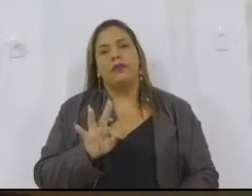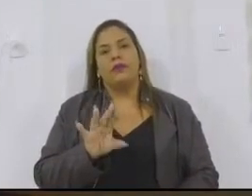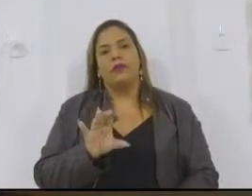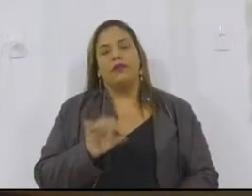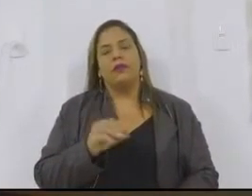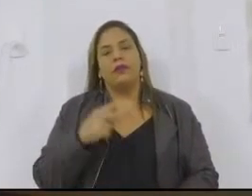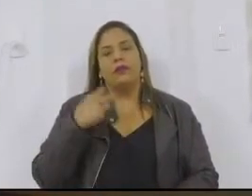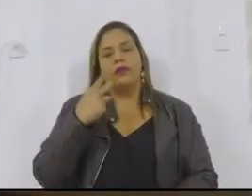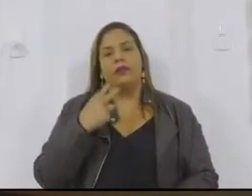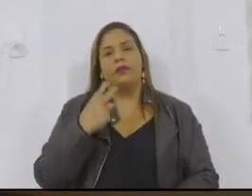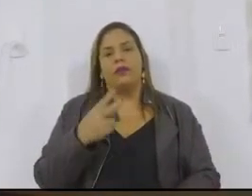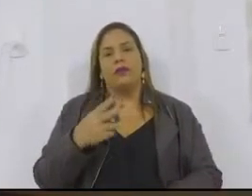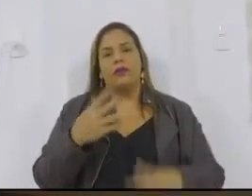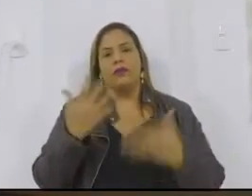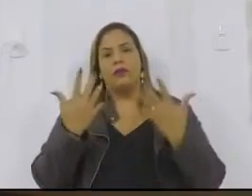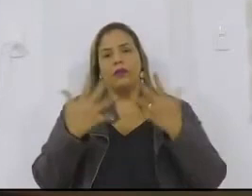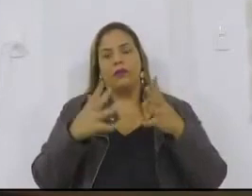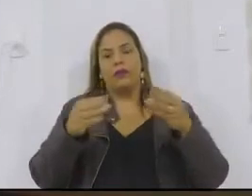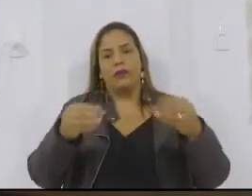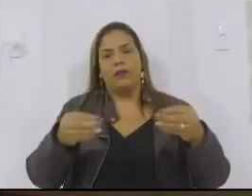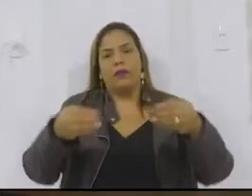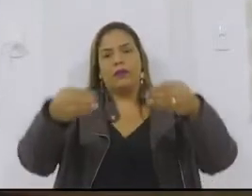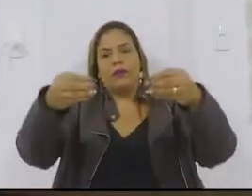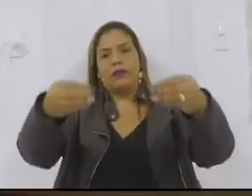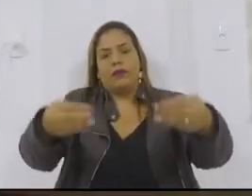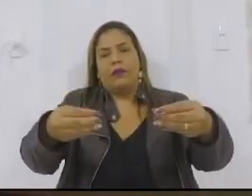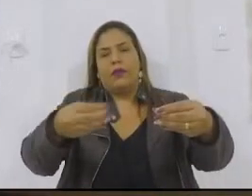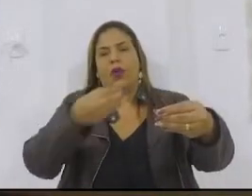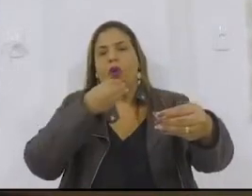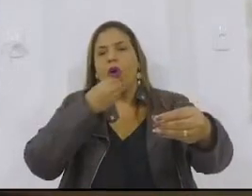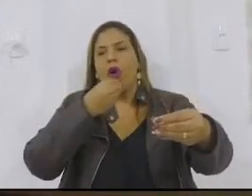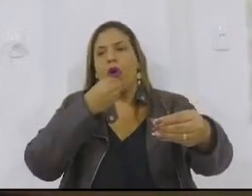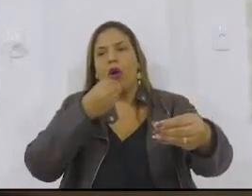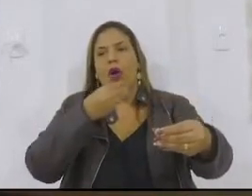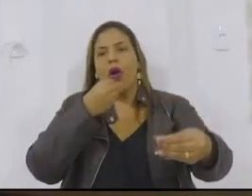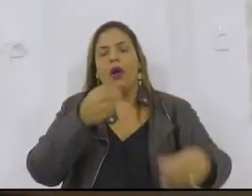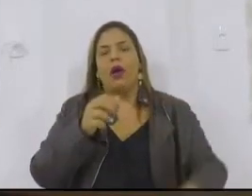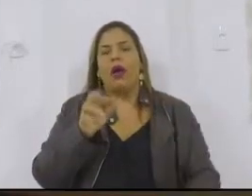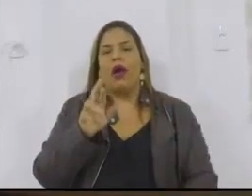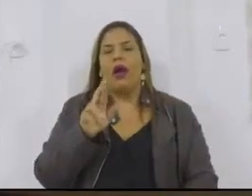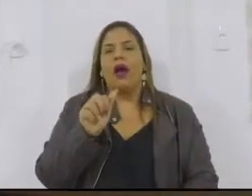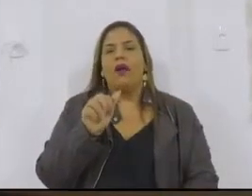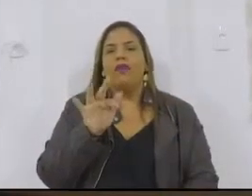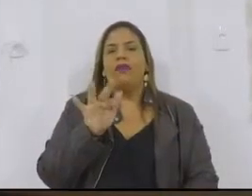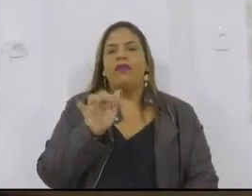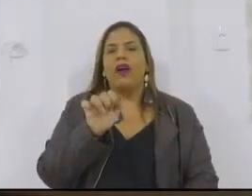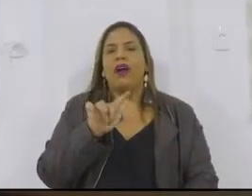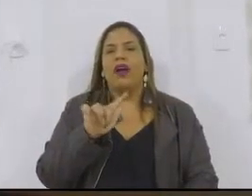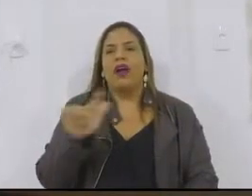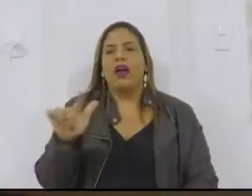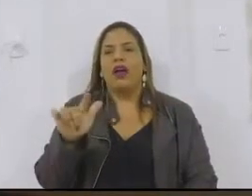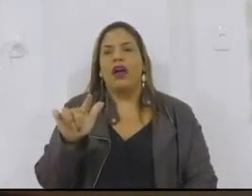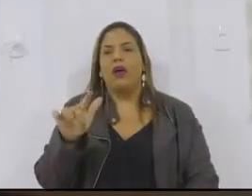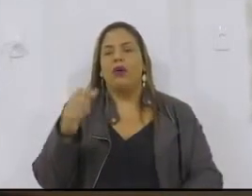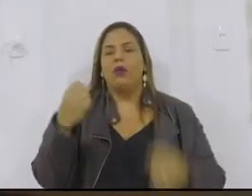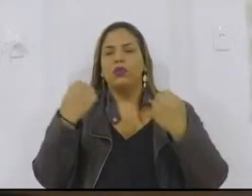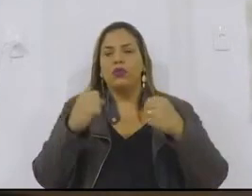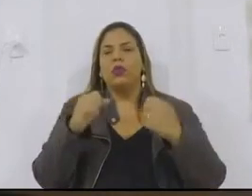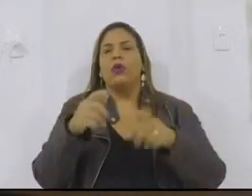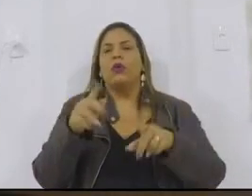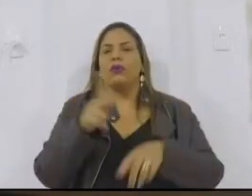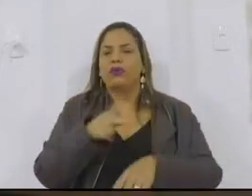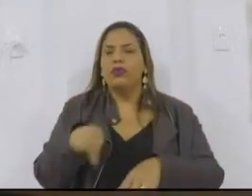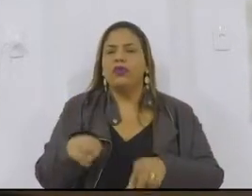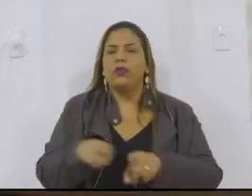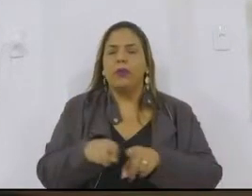encaminhando moção de aplauso ao ilustríssimo Rafael Melo, atleta e competidor, também professor de jiu-jitsu em